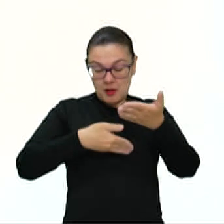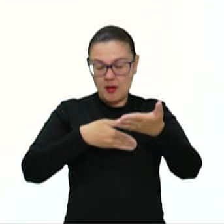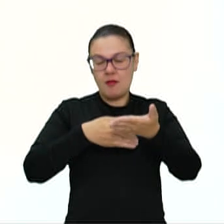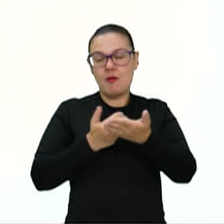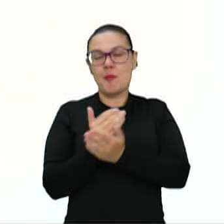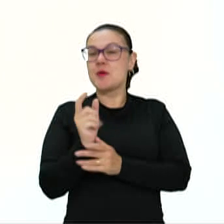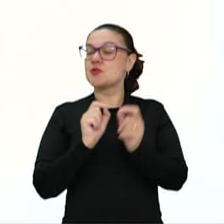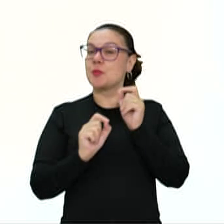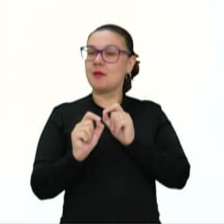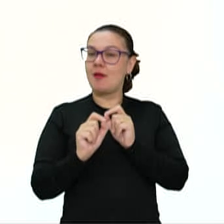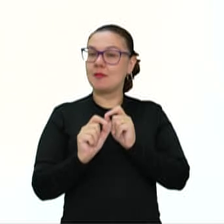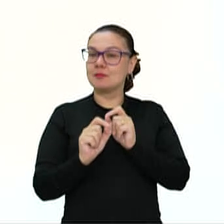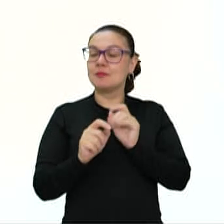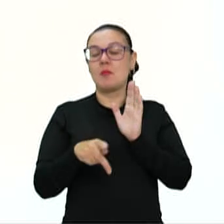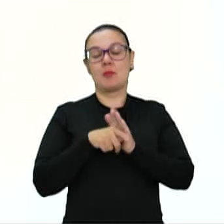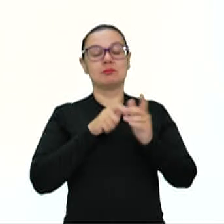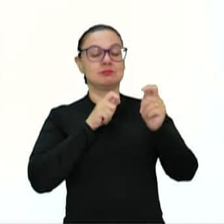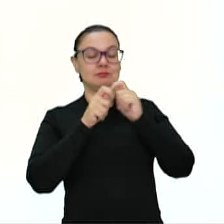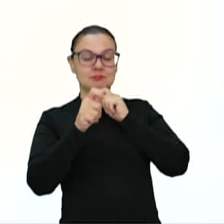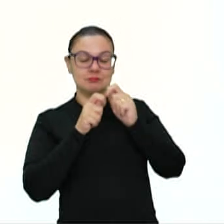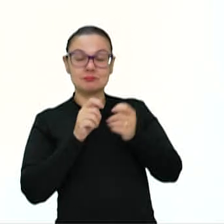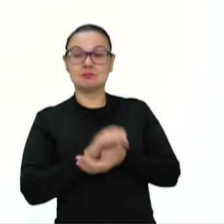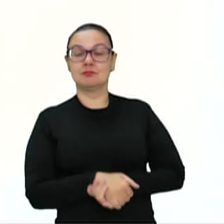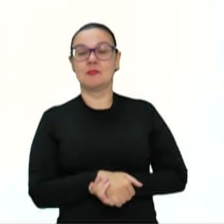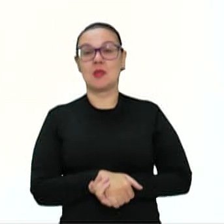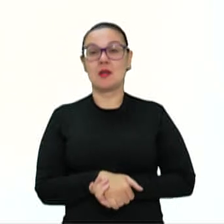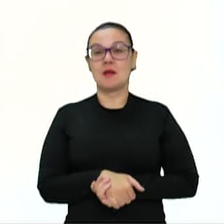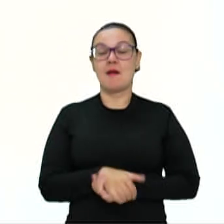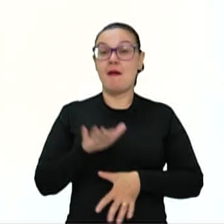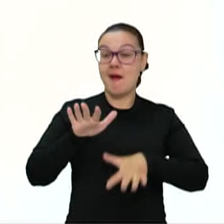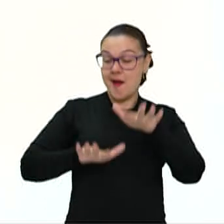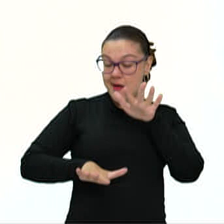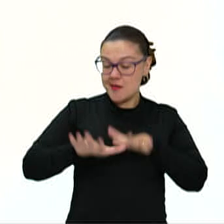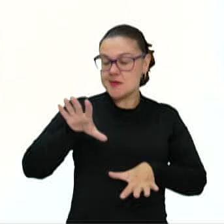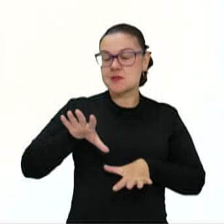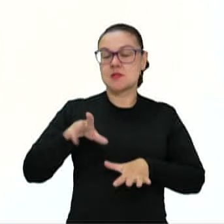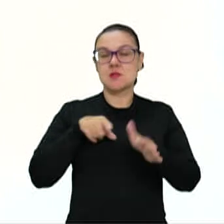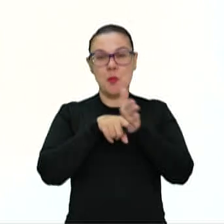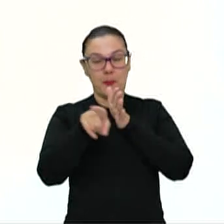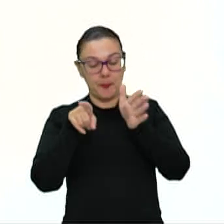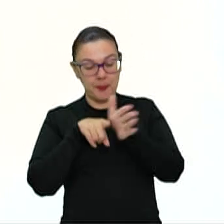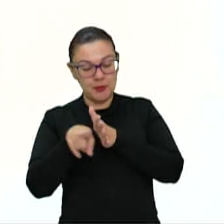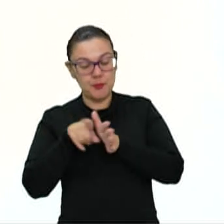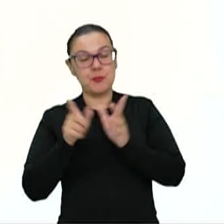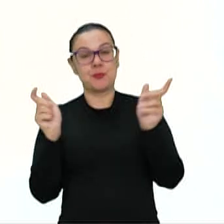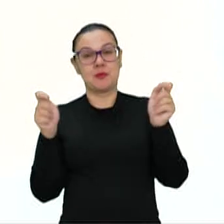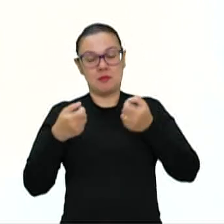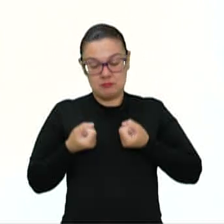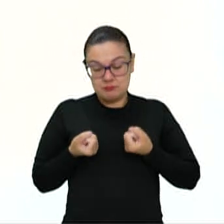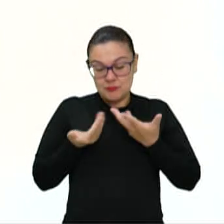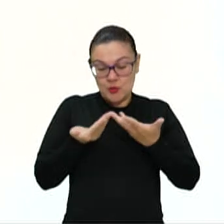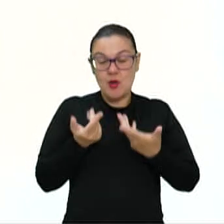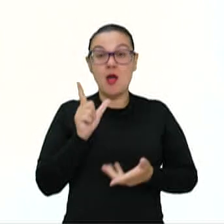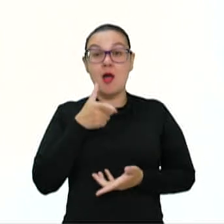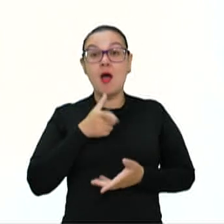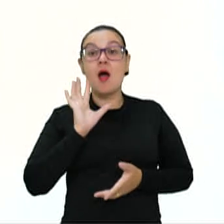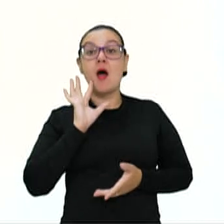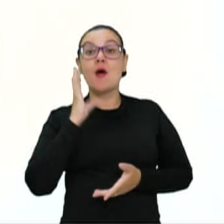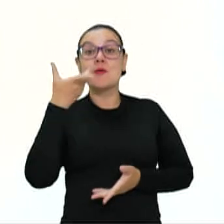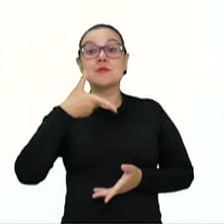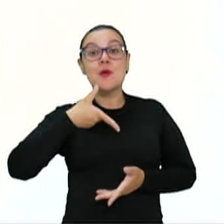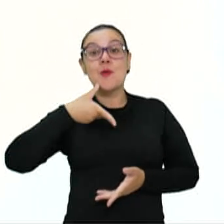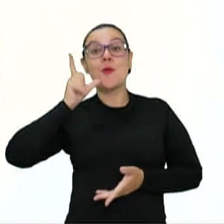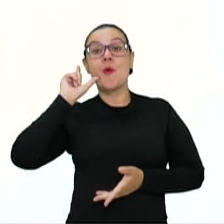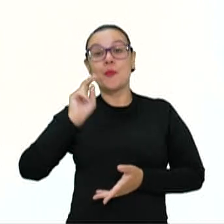é. Geralmente as perguntas envolvem possibilidades de se retratar o que aconteceu ontem e o que